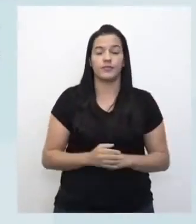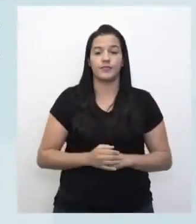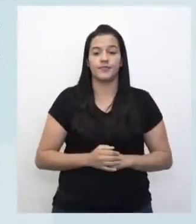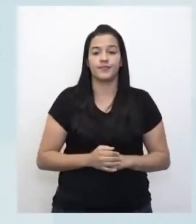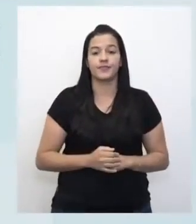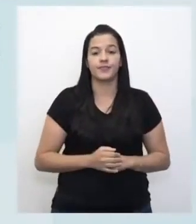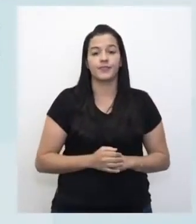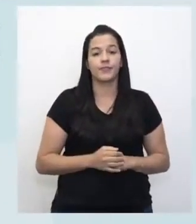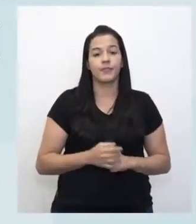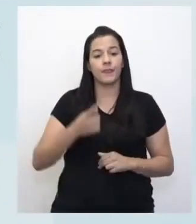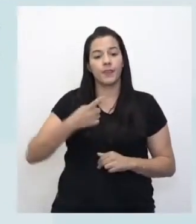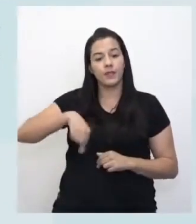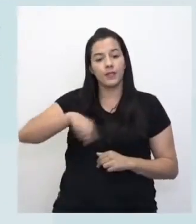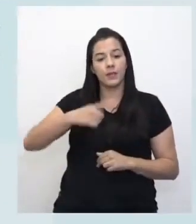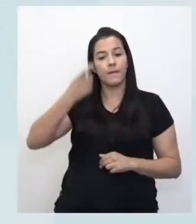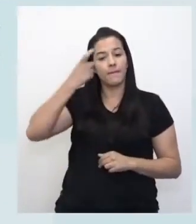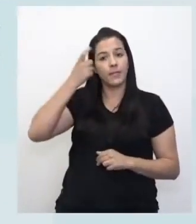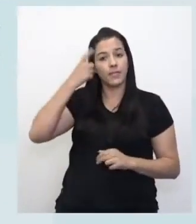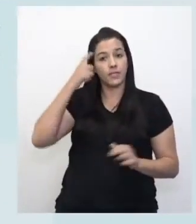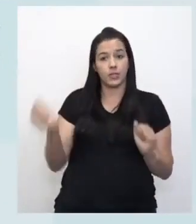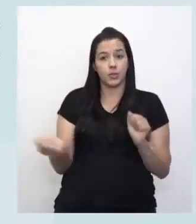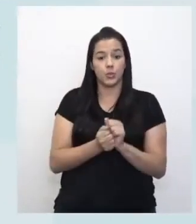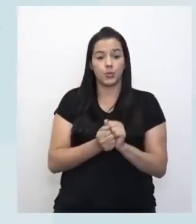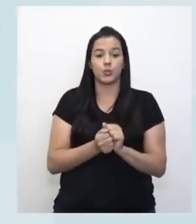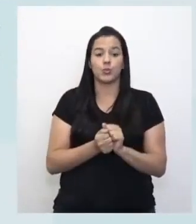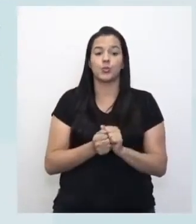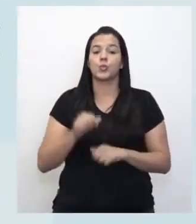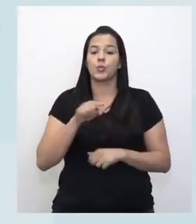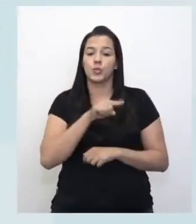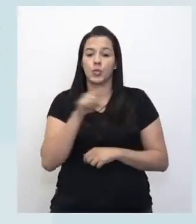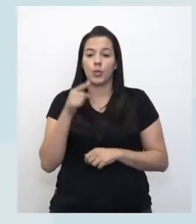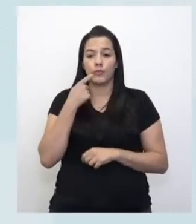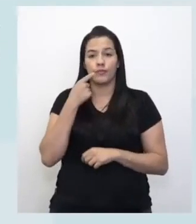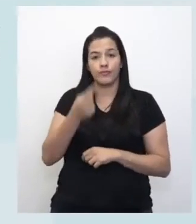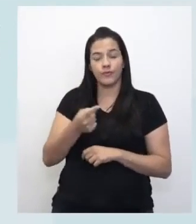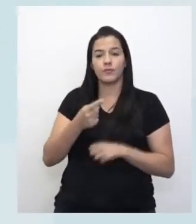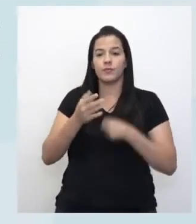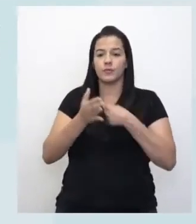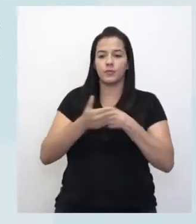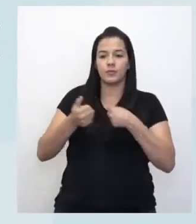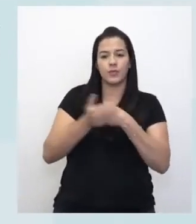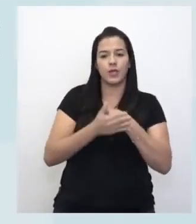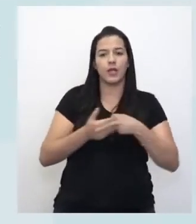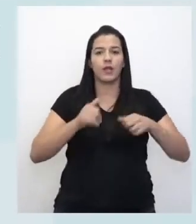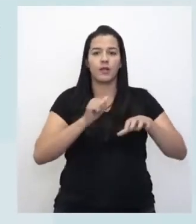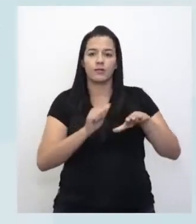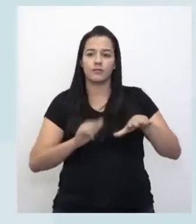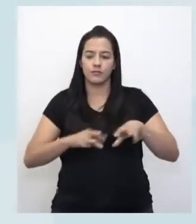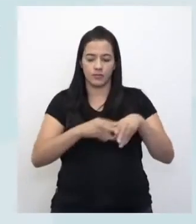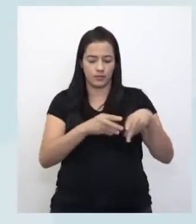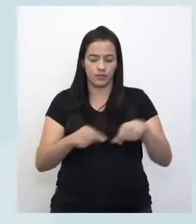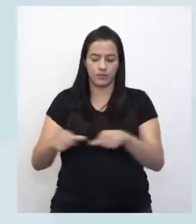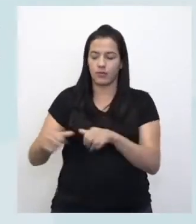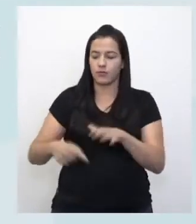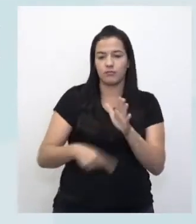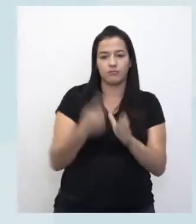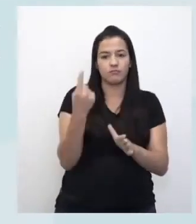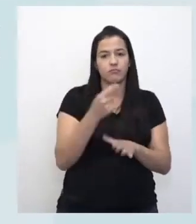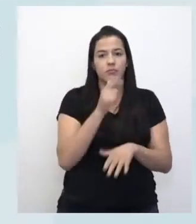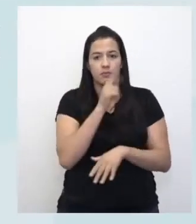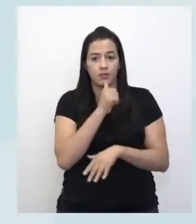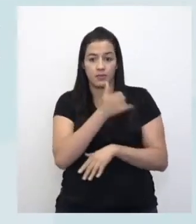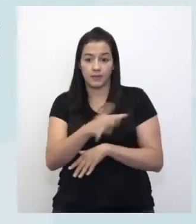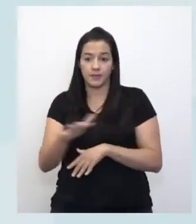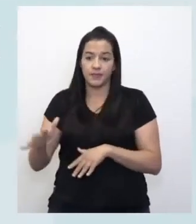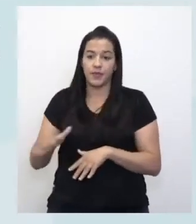pé grácil e nu, mal roçando, alisava apenas a verde pelúcia que vestia a terra com as primeiras águas. Um dia,